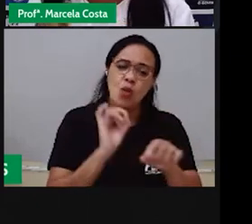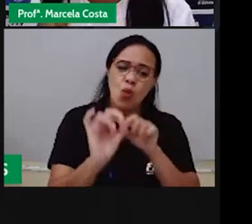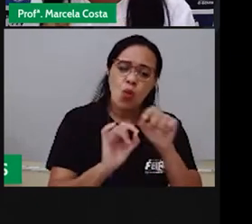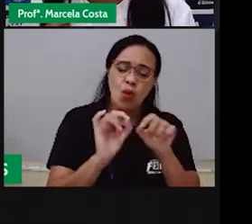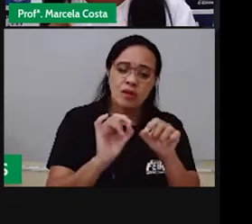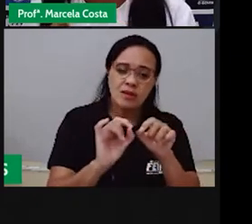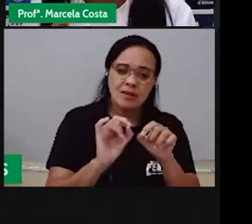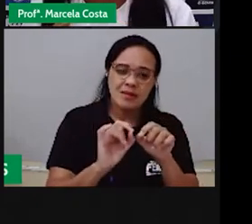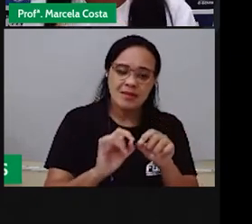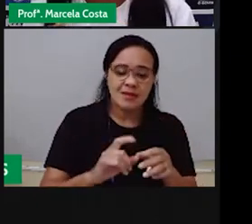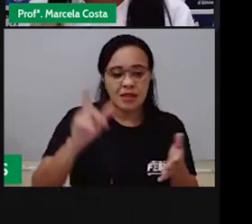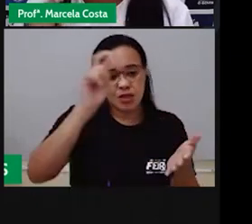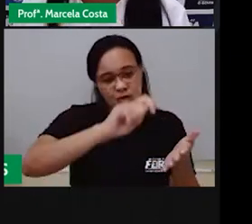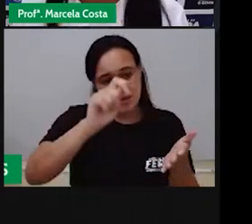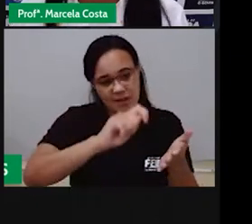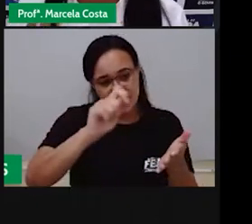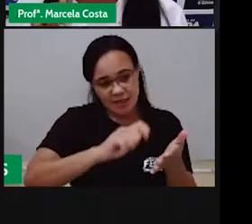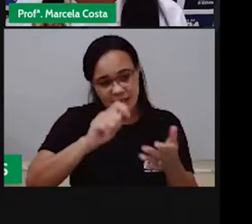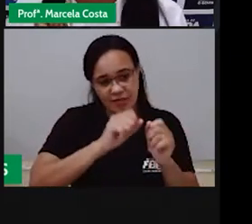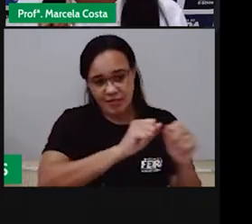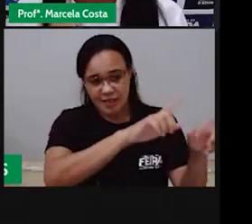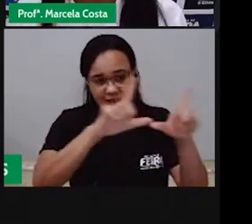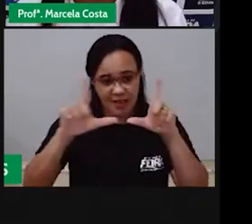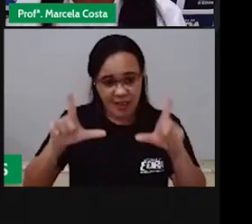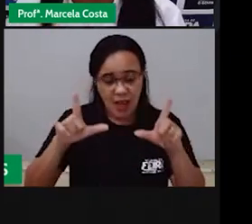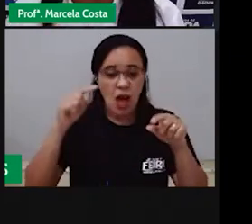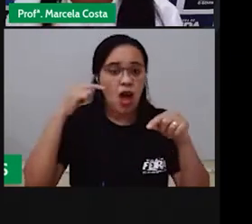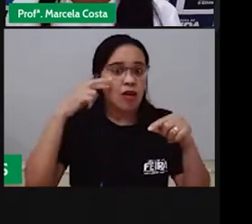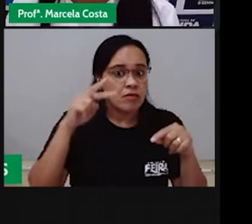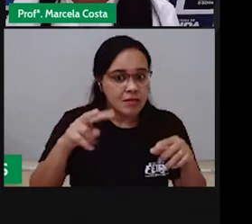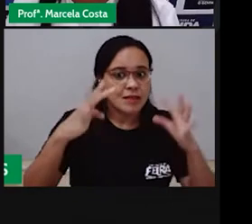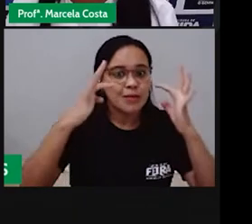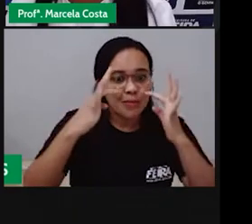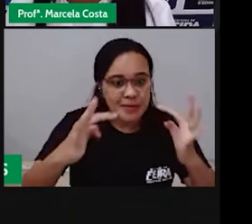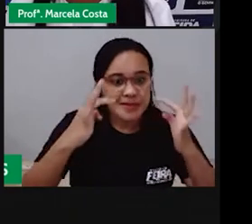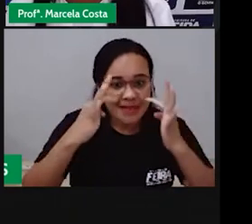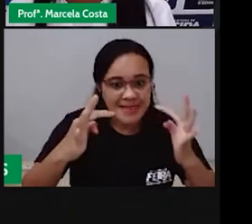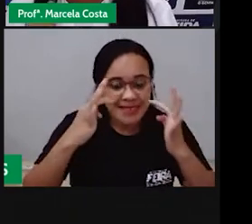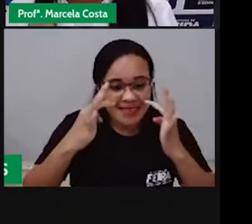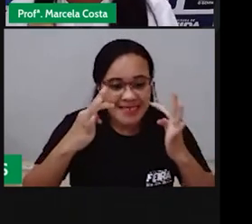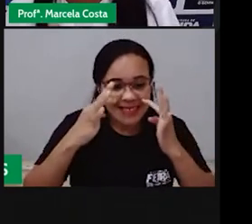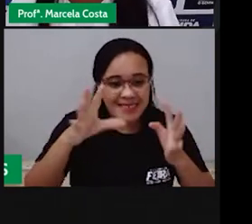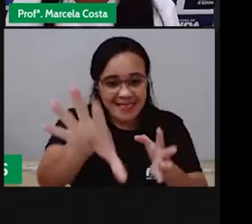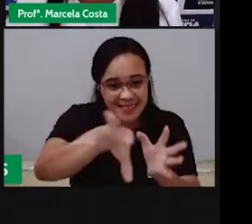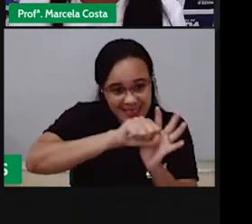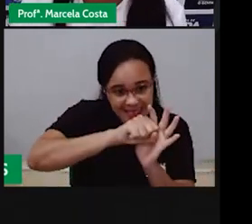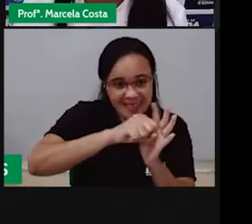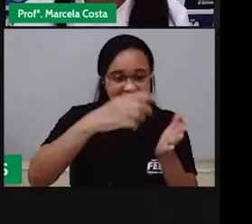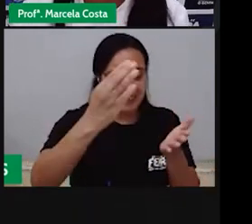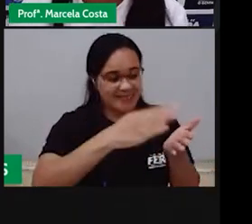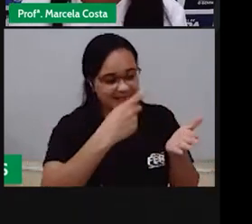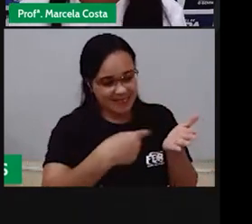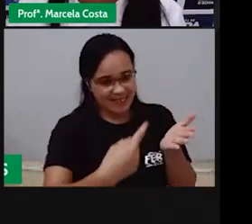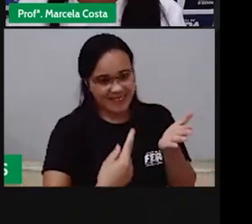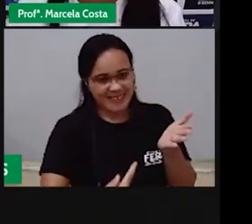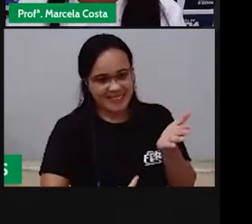Eu escrevi aqui na apresentação e você acompanha aí escrevendo no seu caderno, combinado?